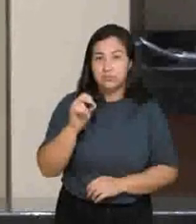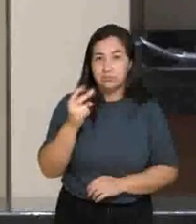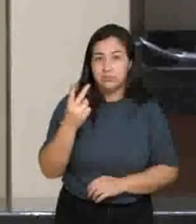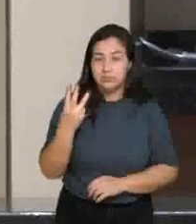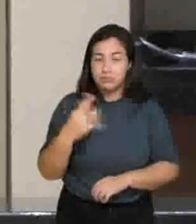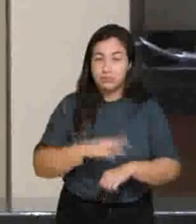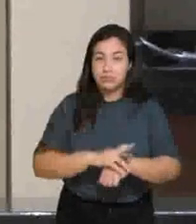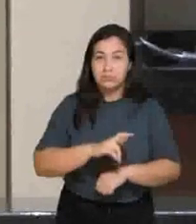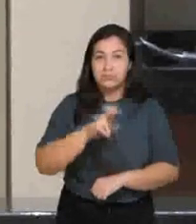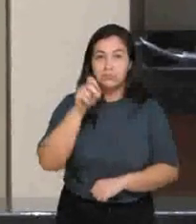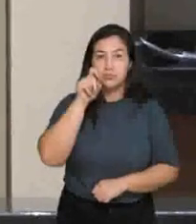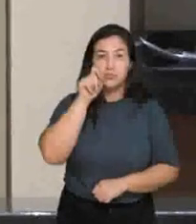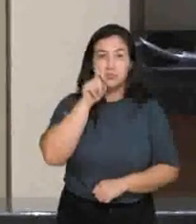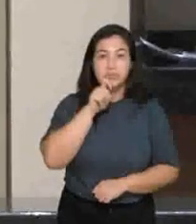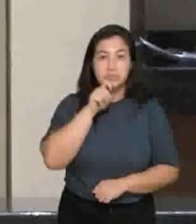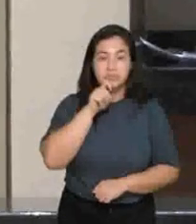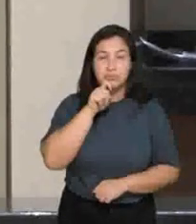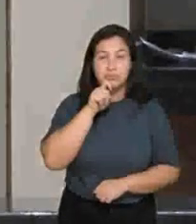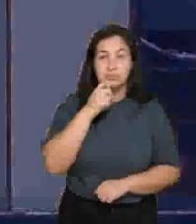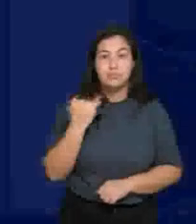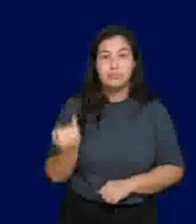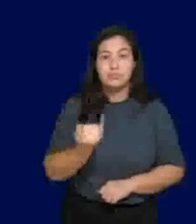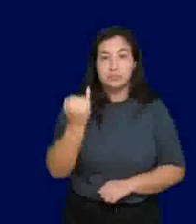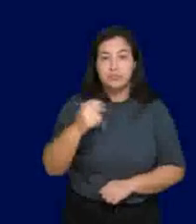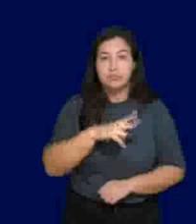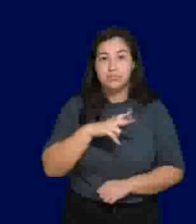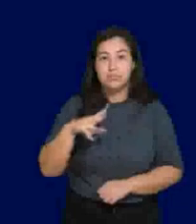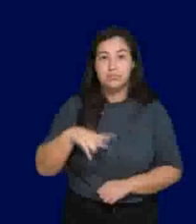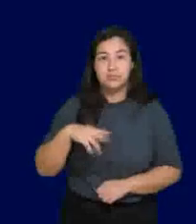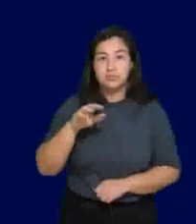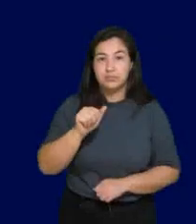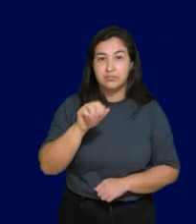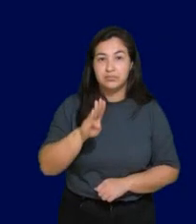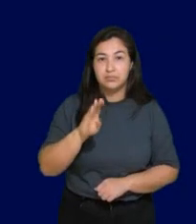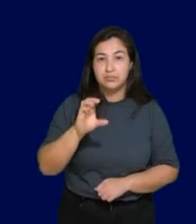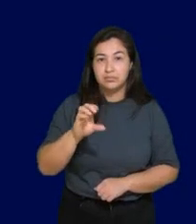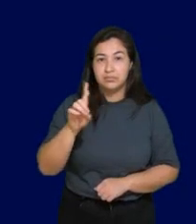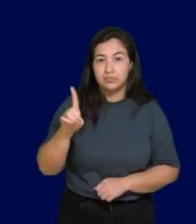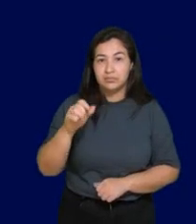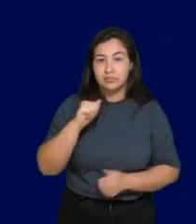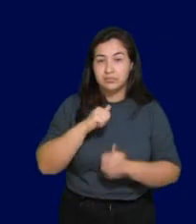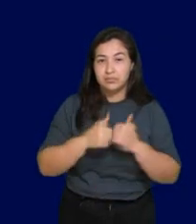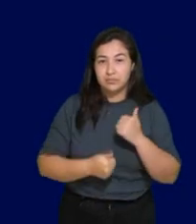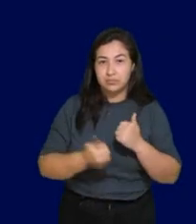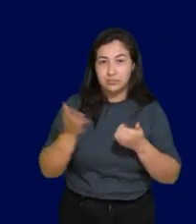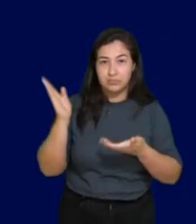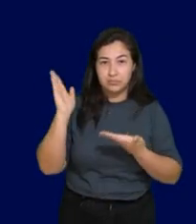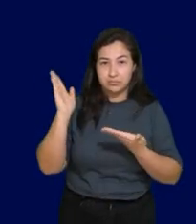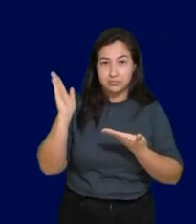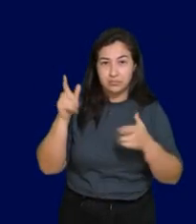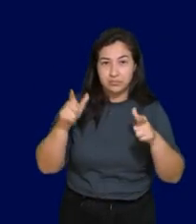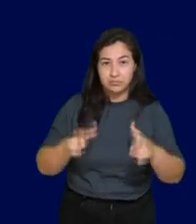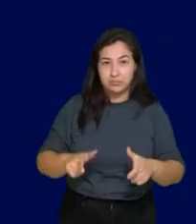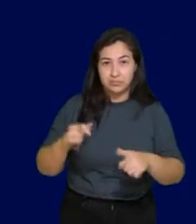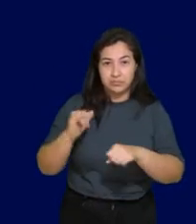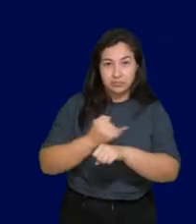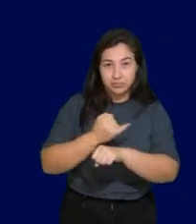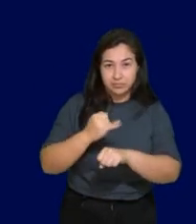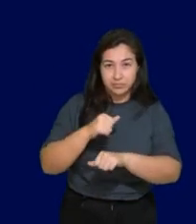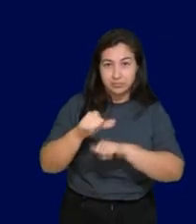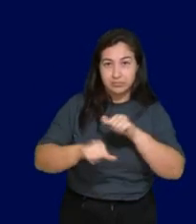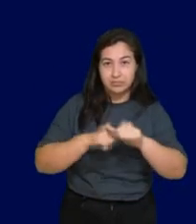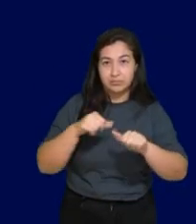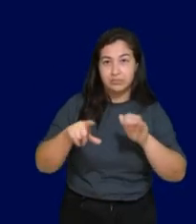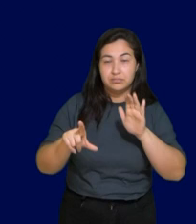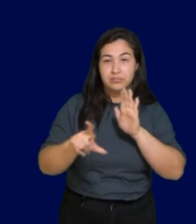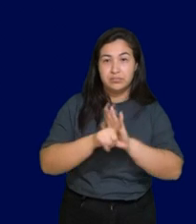Peixer, declara de utilidade pública a Associação ABCD do Esporte, ABCDE de Joinville, e altera o anexo único da lei